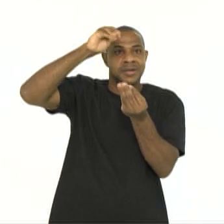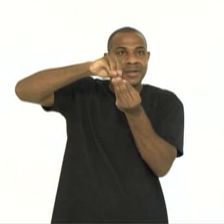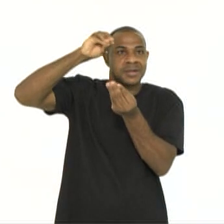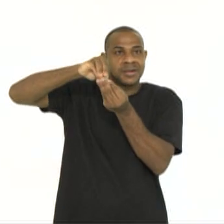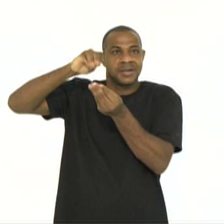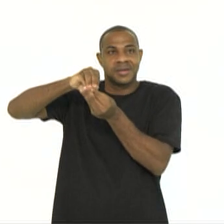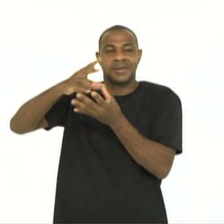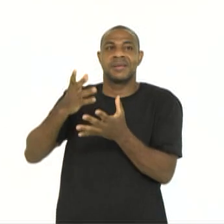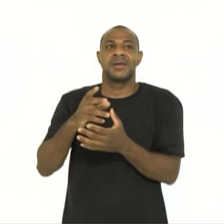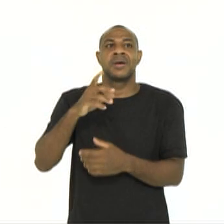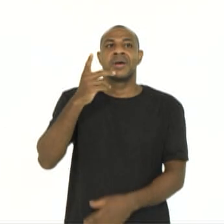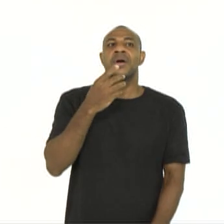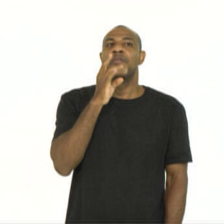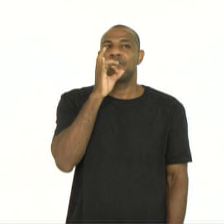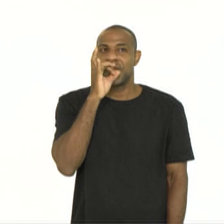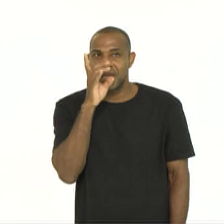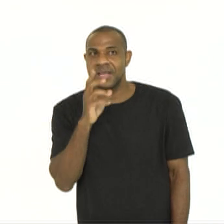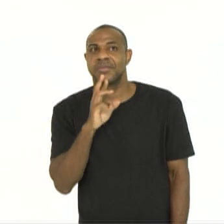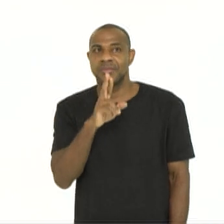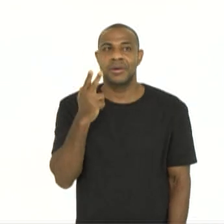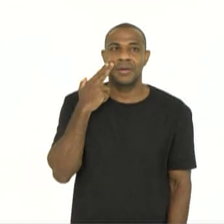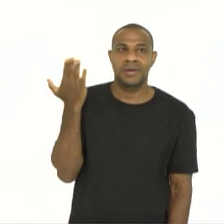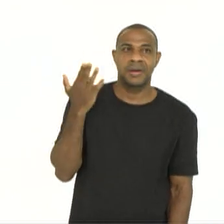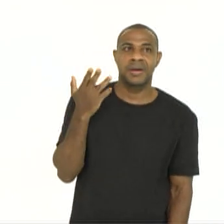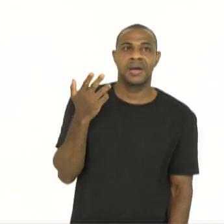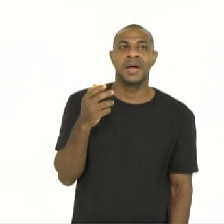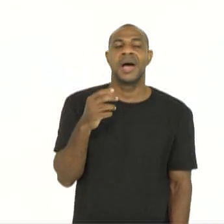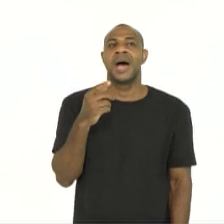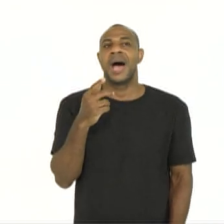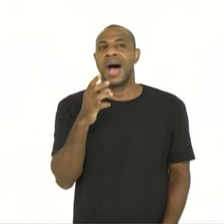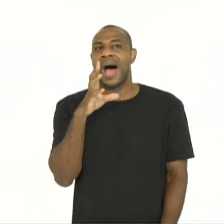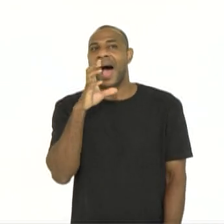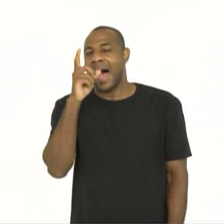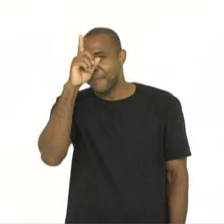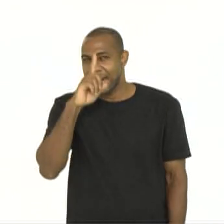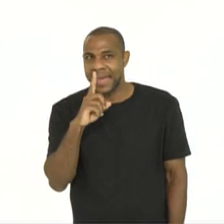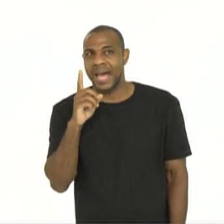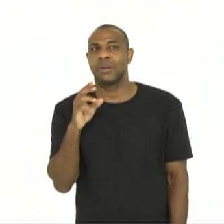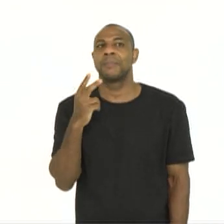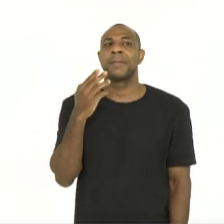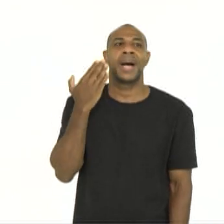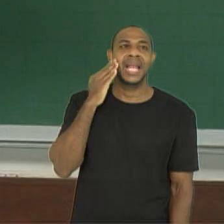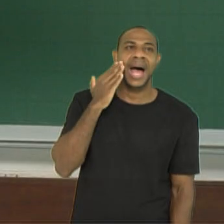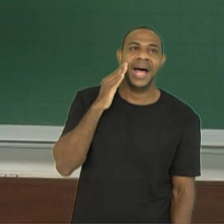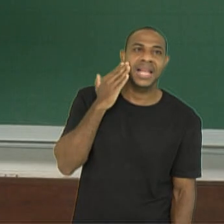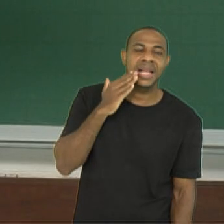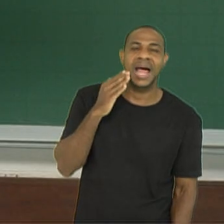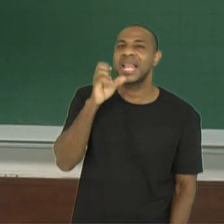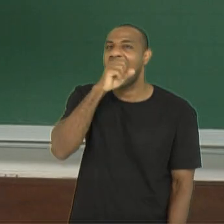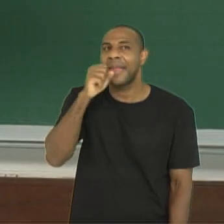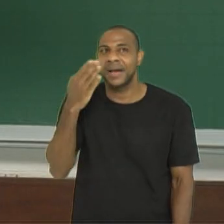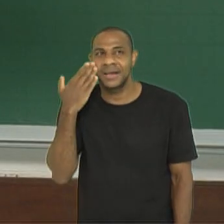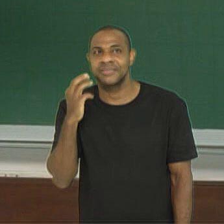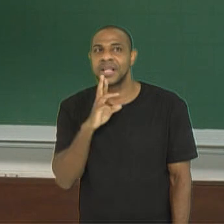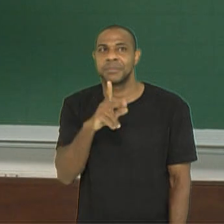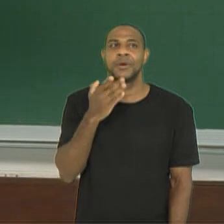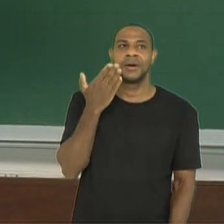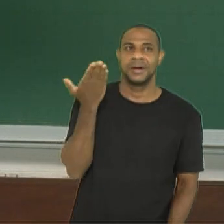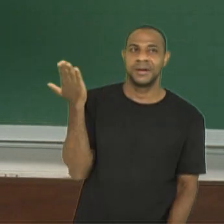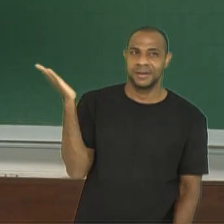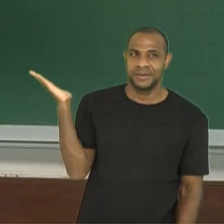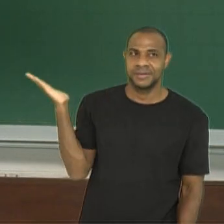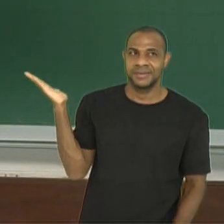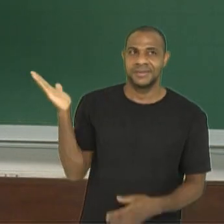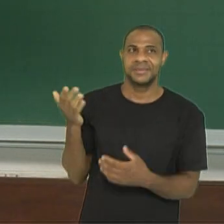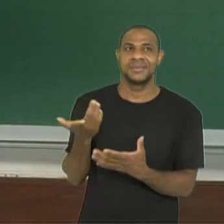mais o verde, que dá esse resultado, o amarelo mais o laranja, que dá esse resultado, tá? Vermelho mais laranja, que dá essa